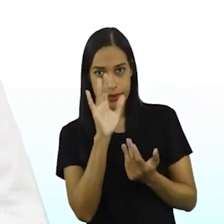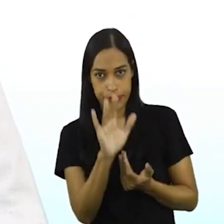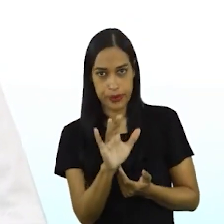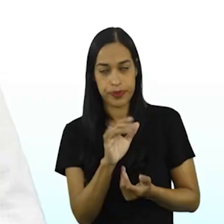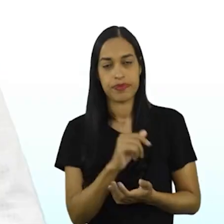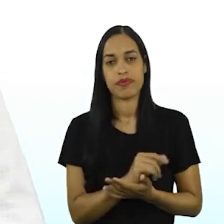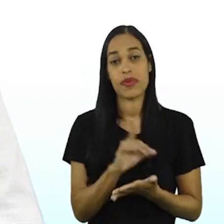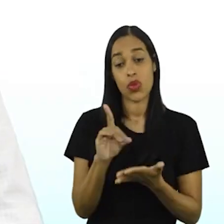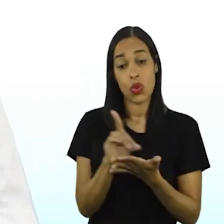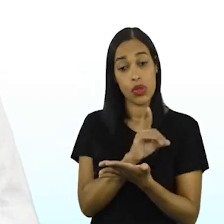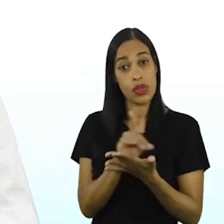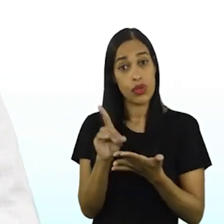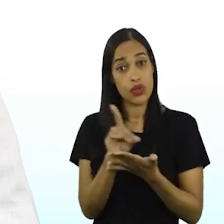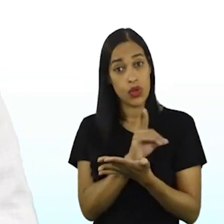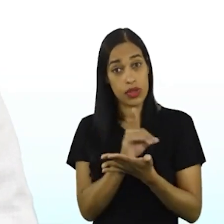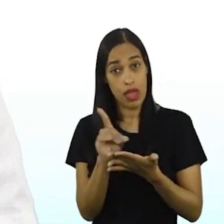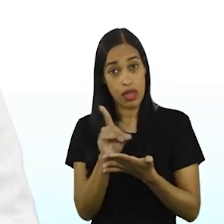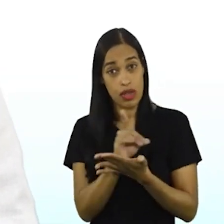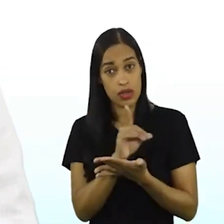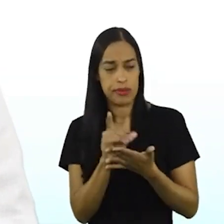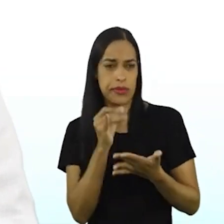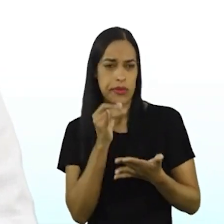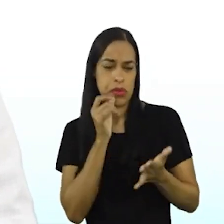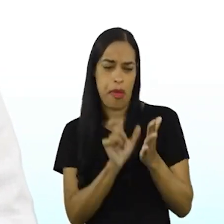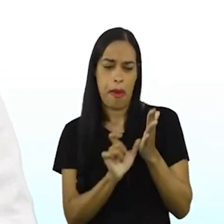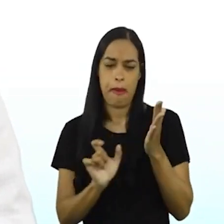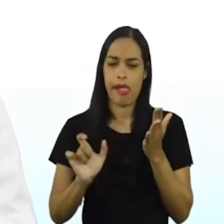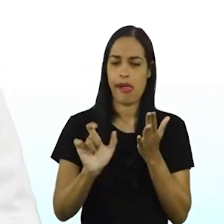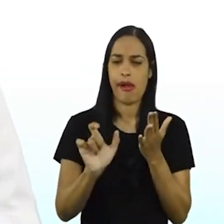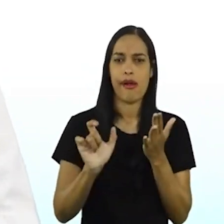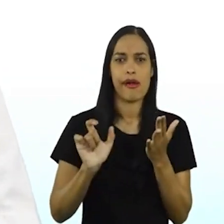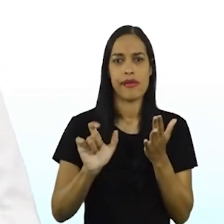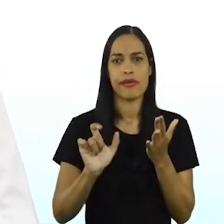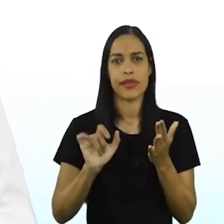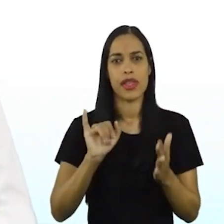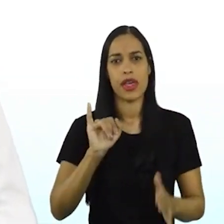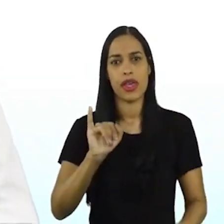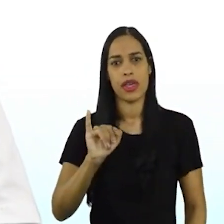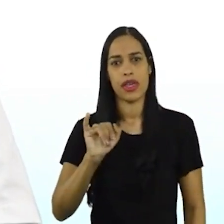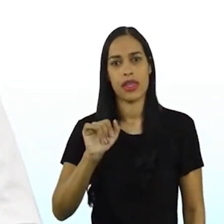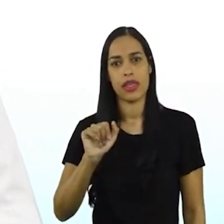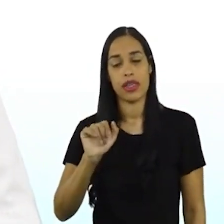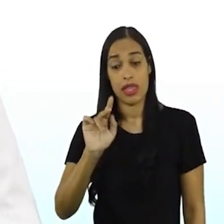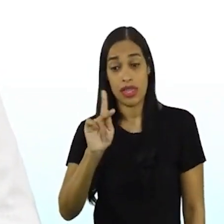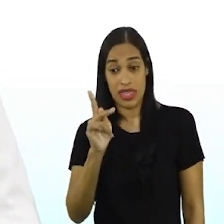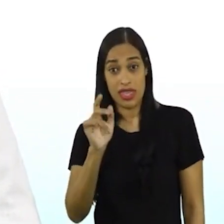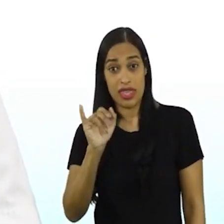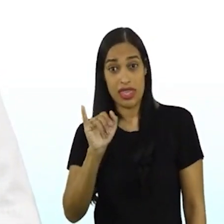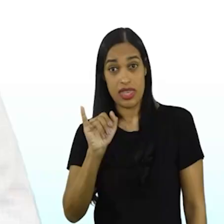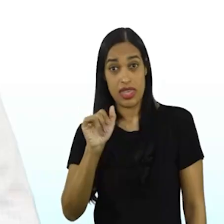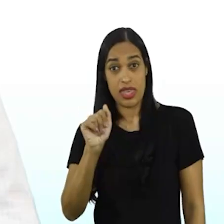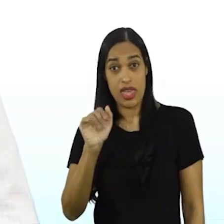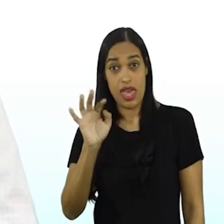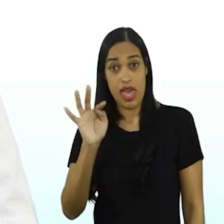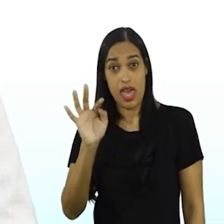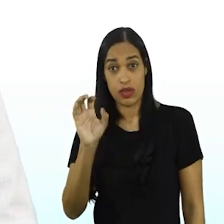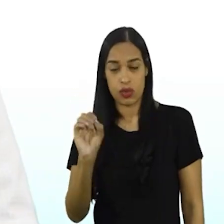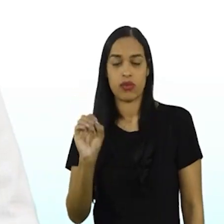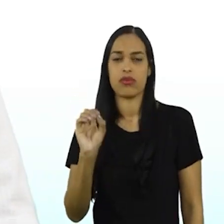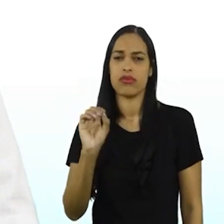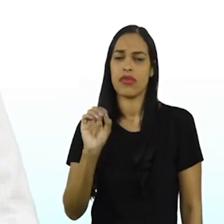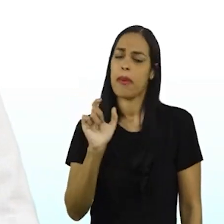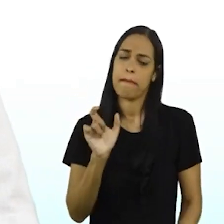No dicionário aparece lá uma palavra, por exemplo, a palavra hiato. Não é? A palavra